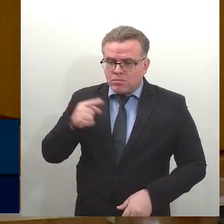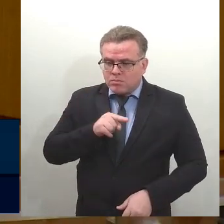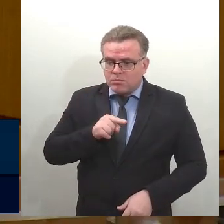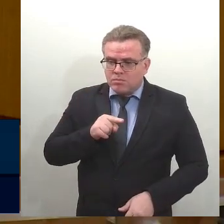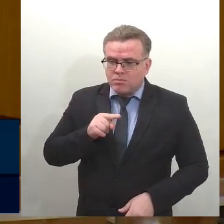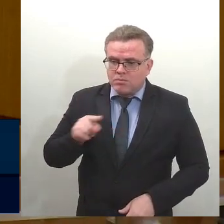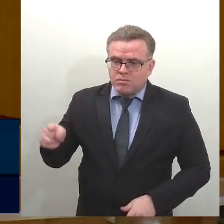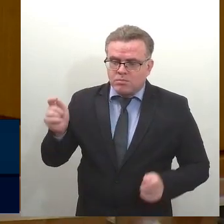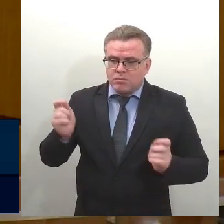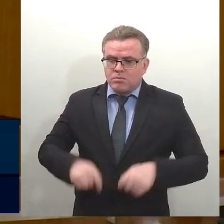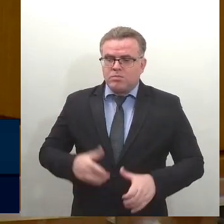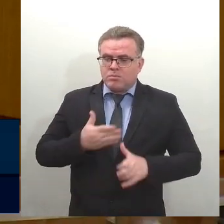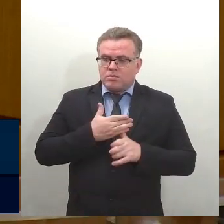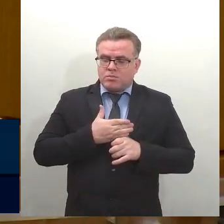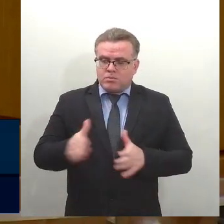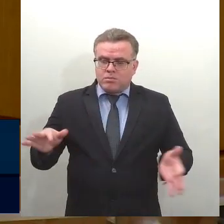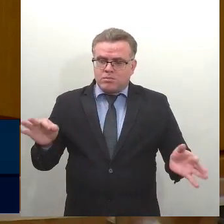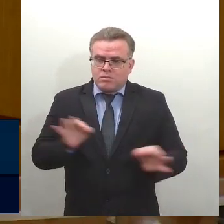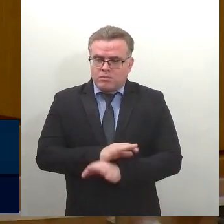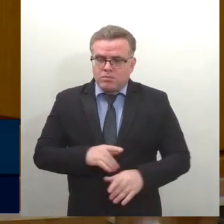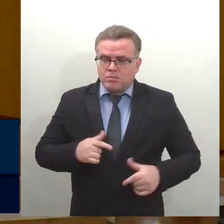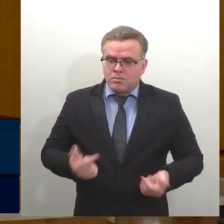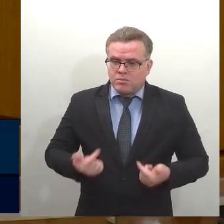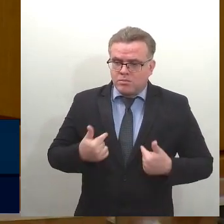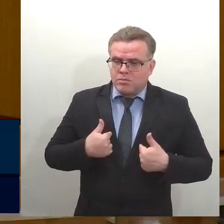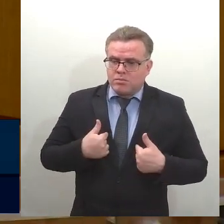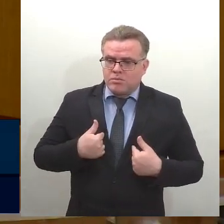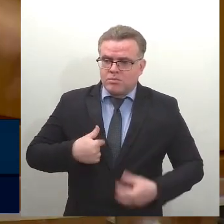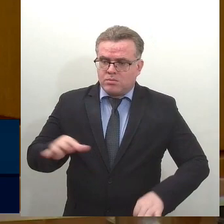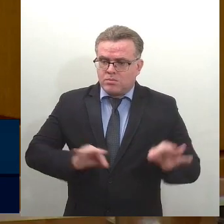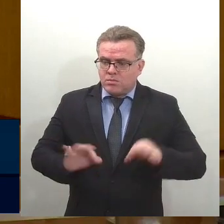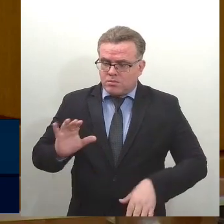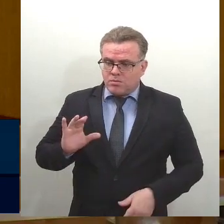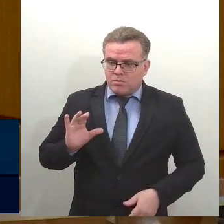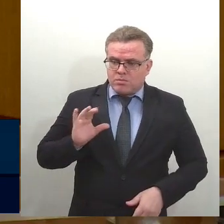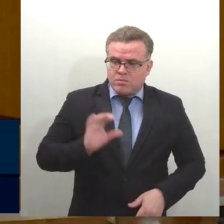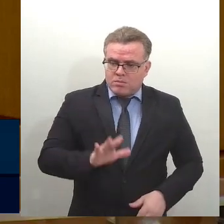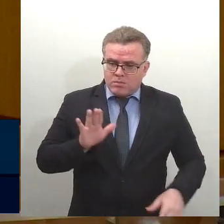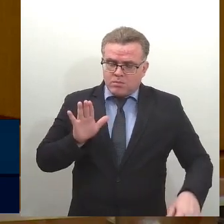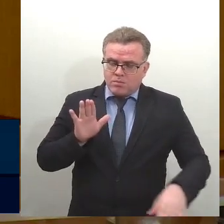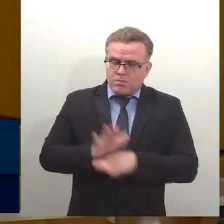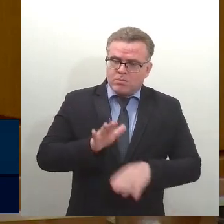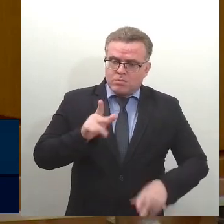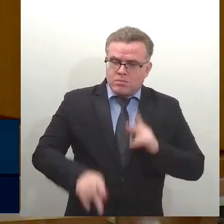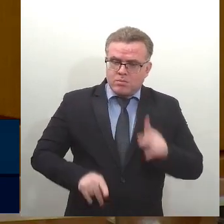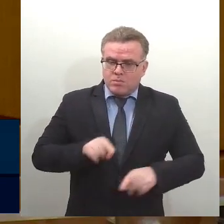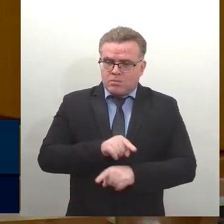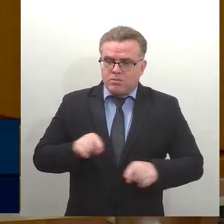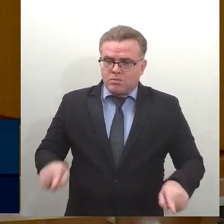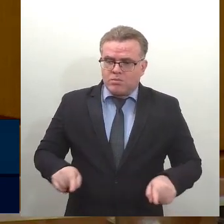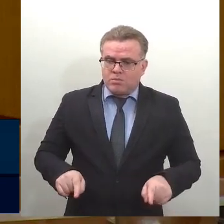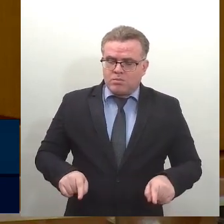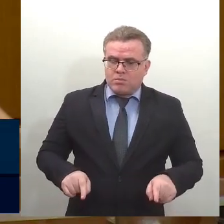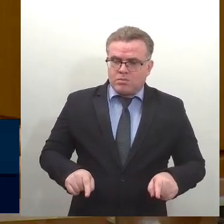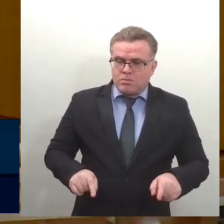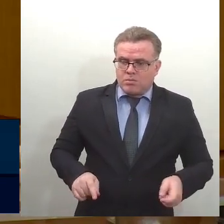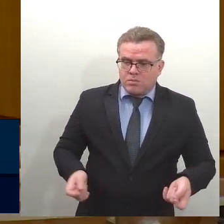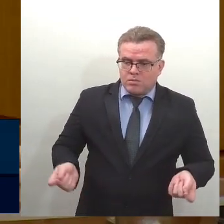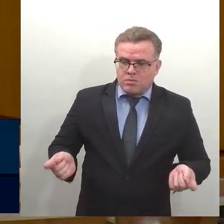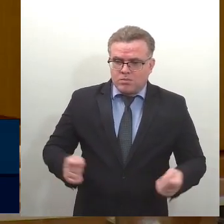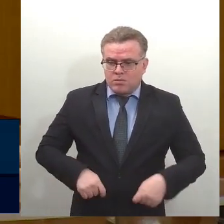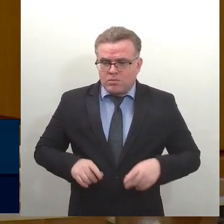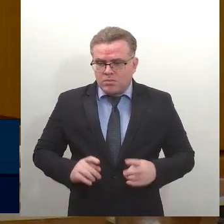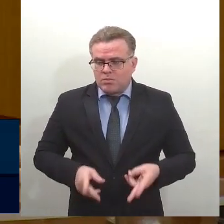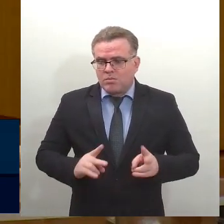diga: eu entreguei valor ao meu povo, eu peguei de uma forma, entreguei de outra, totalmente